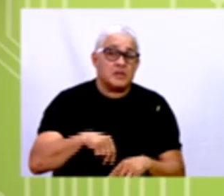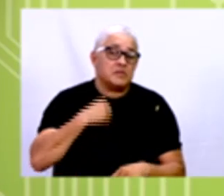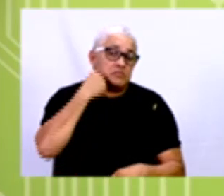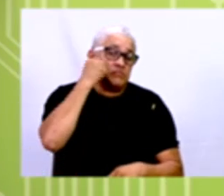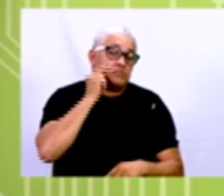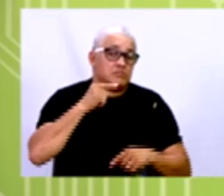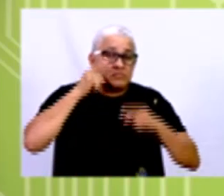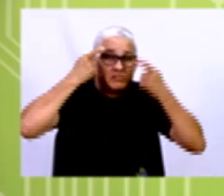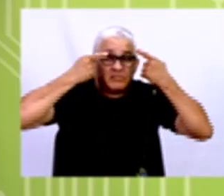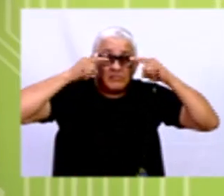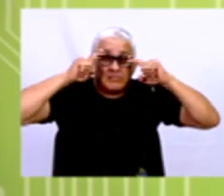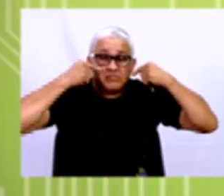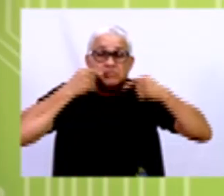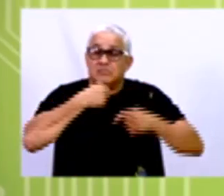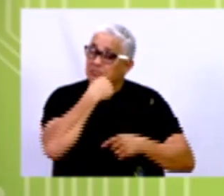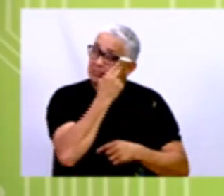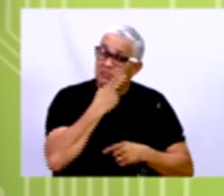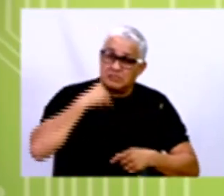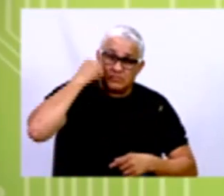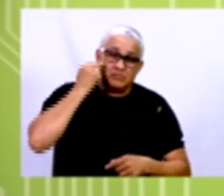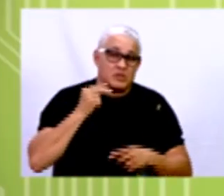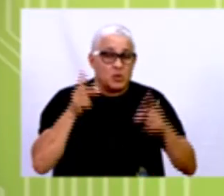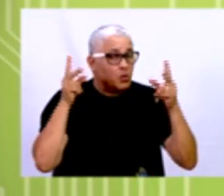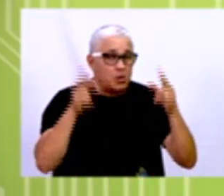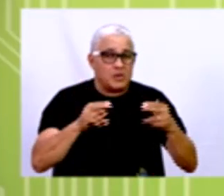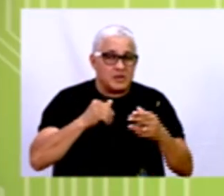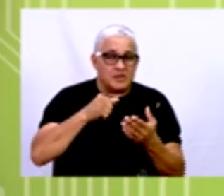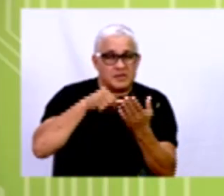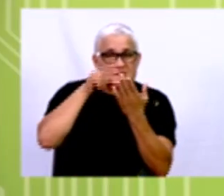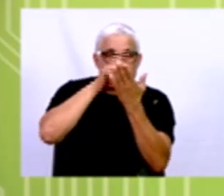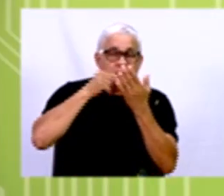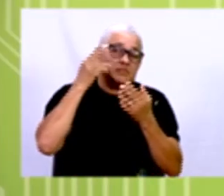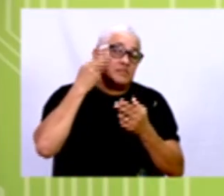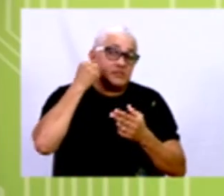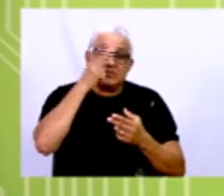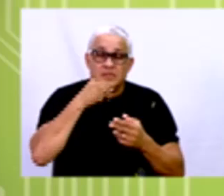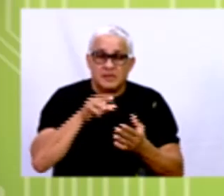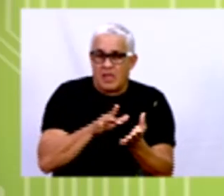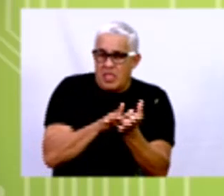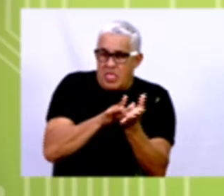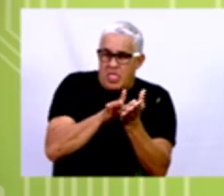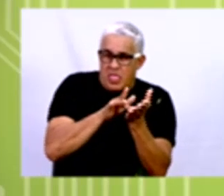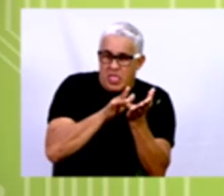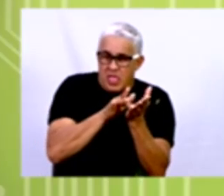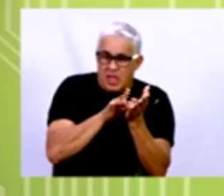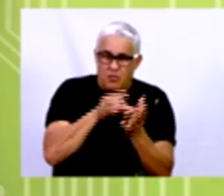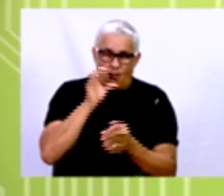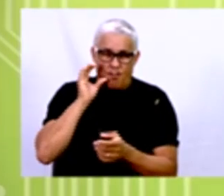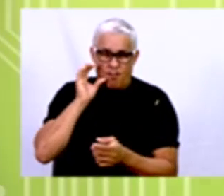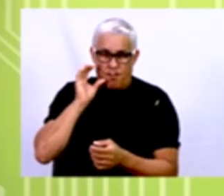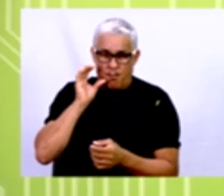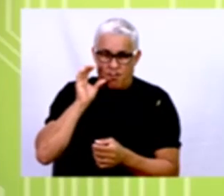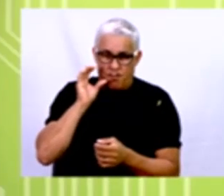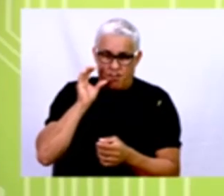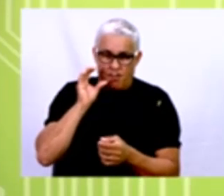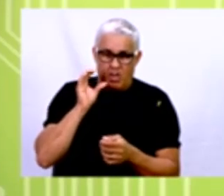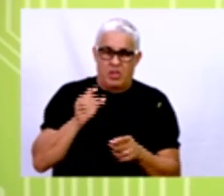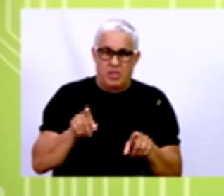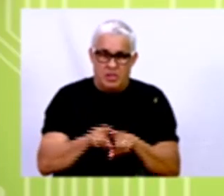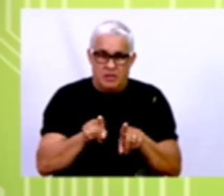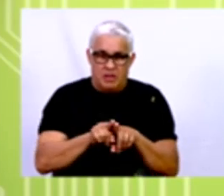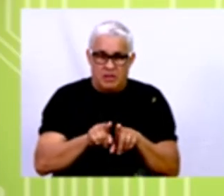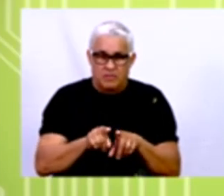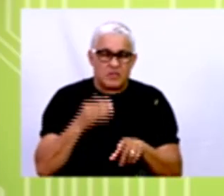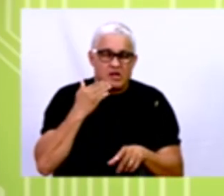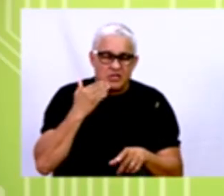o cosmético? O cosmético, como uma maquiagem, é aquilo que disfarça, é aquilo que disfarça uma